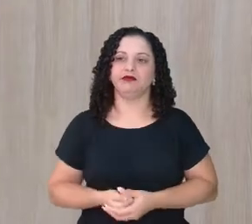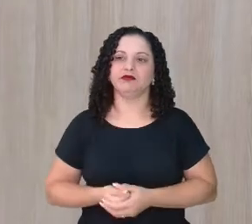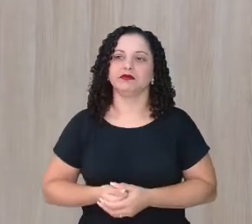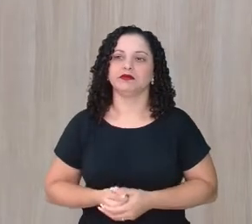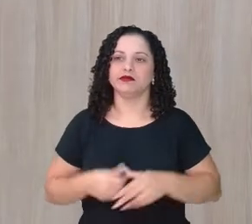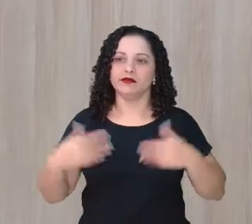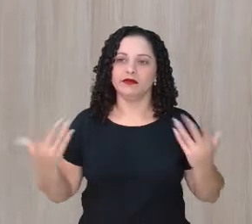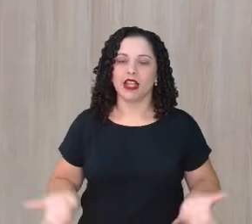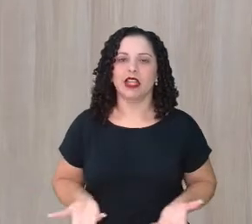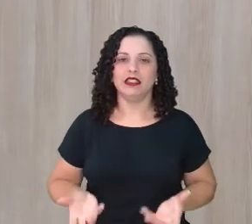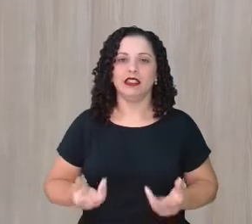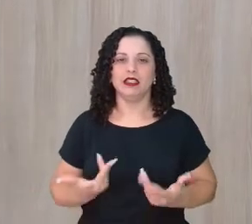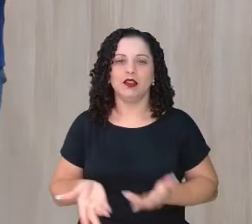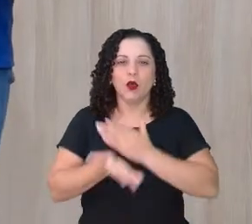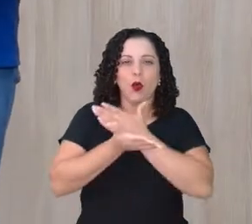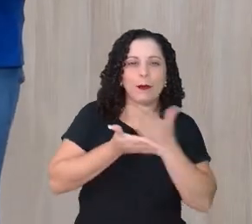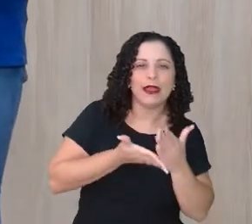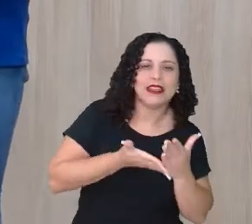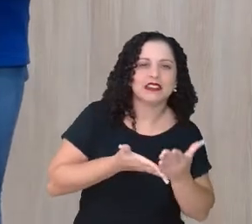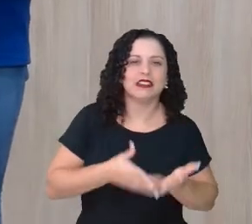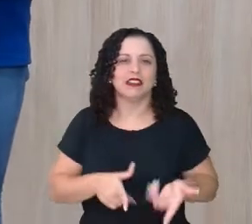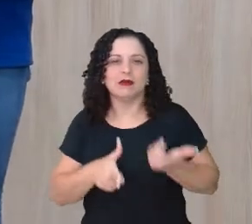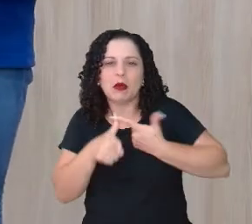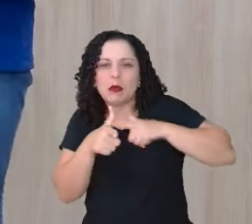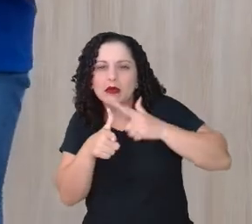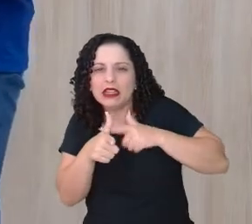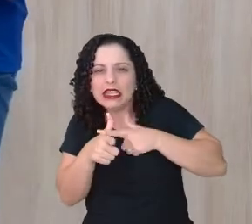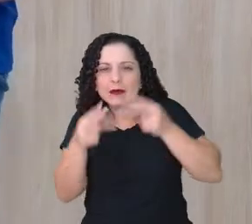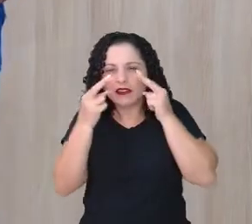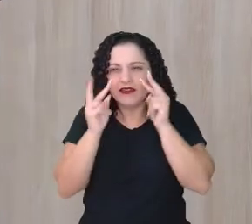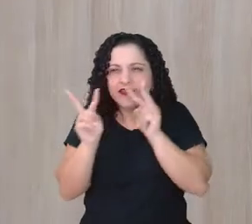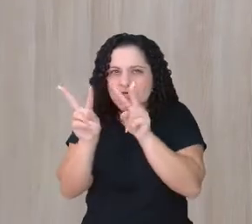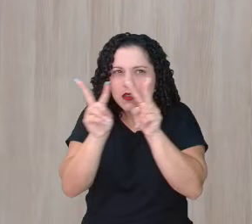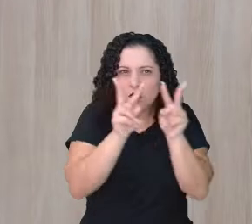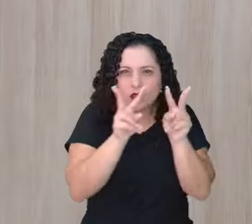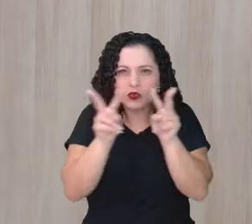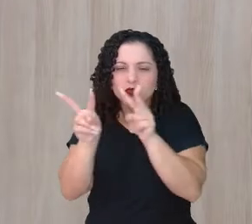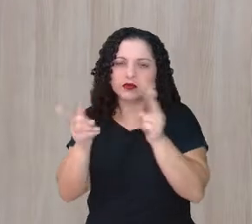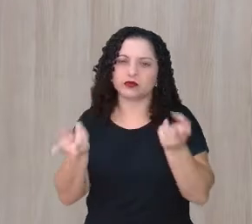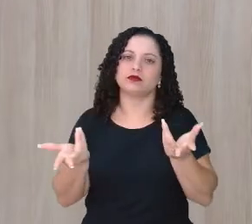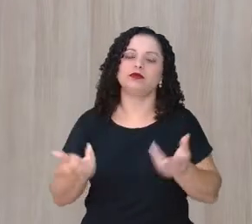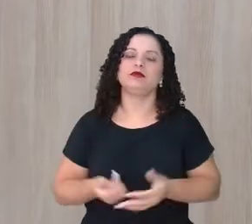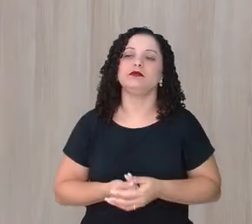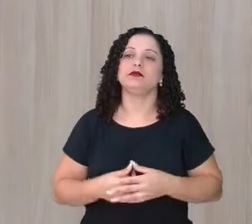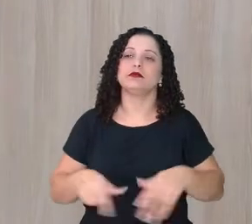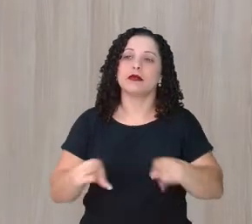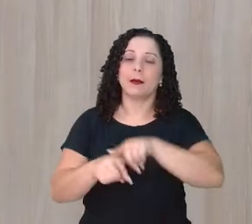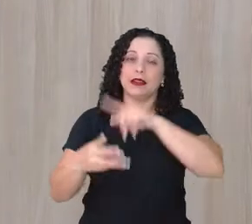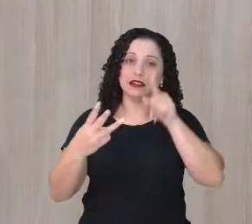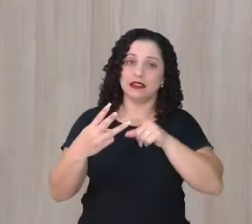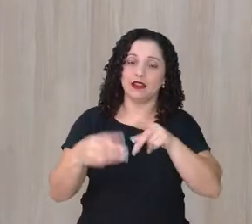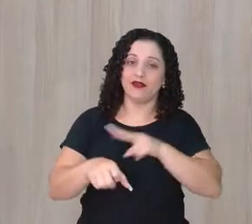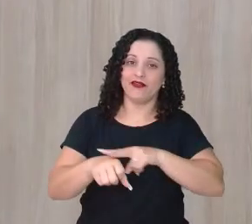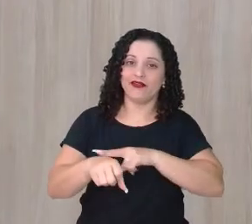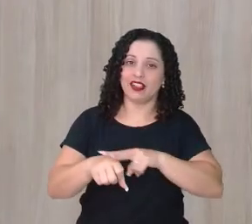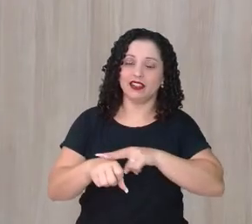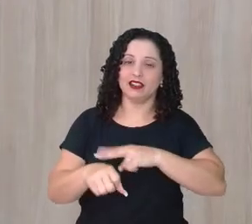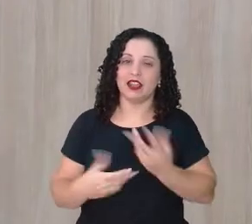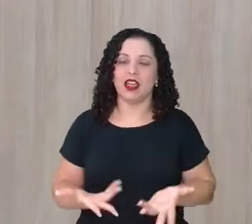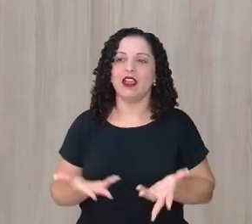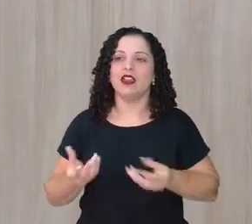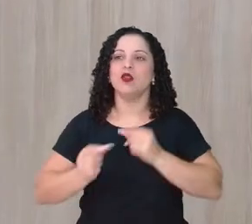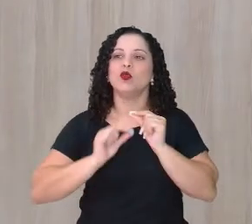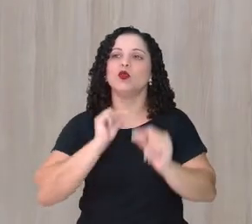a perder um pouquinho essa visão à noite. E o outro, acidentes de trabalho e também doenças.